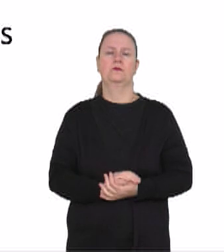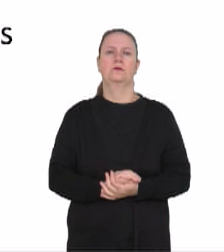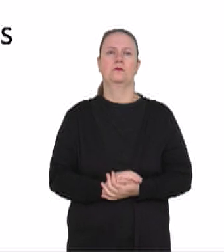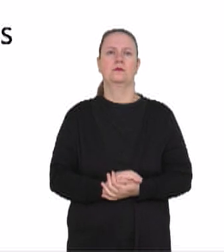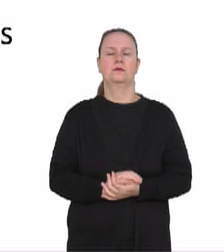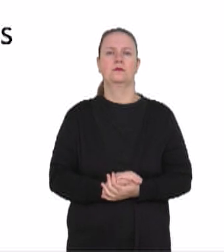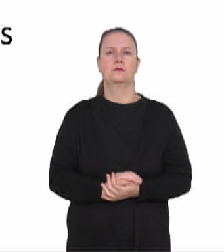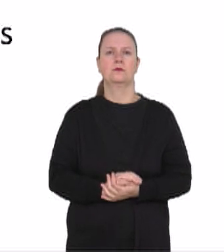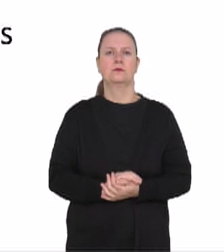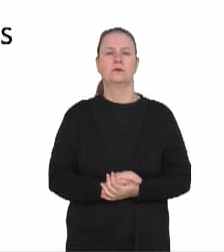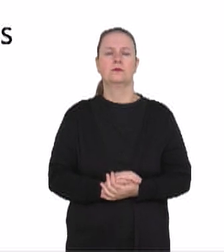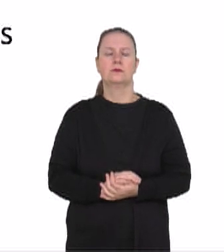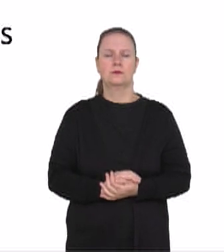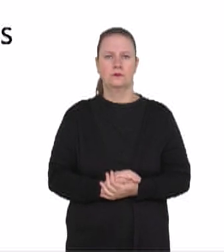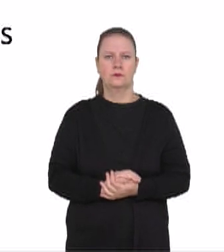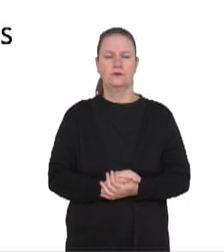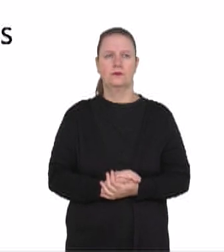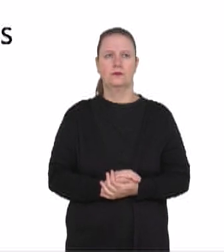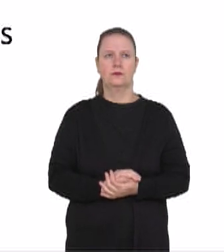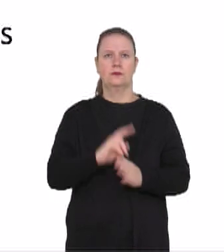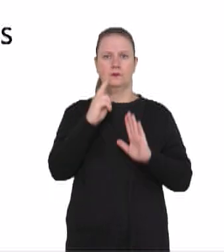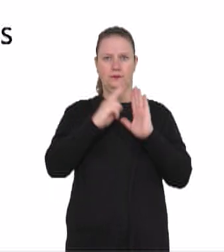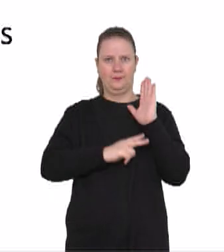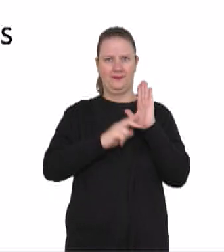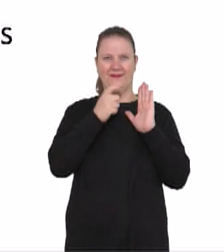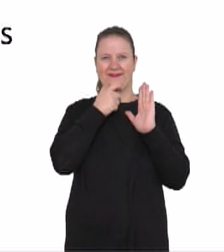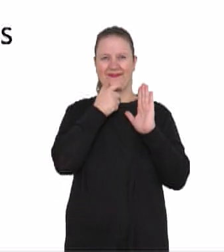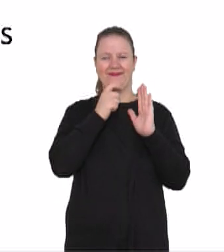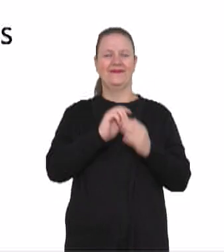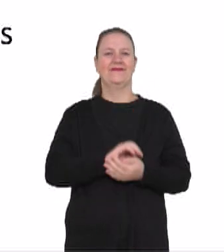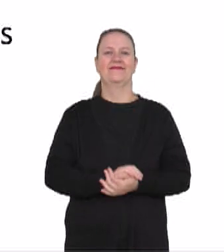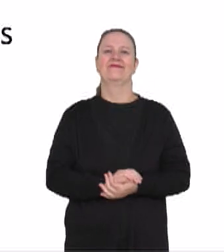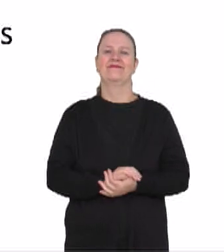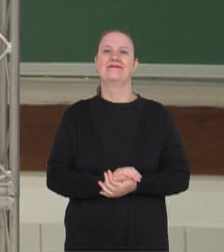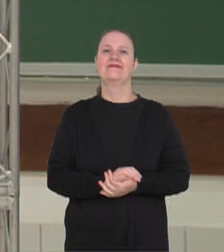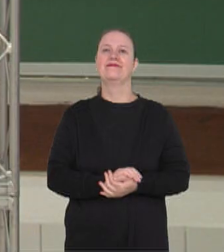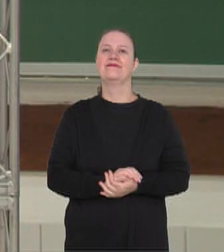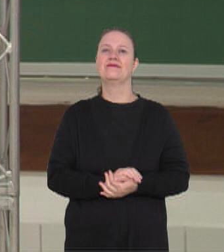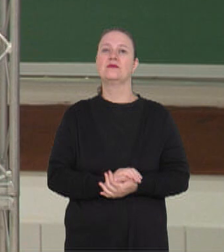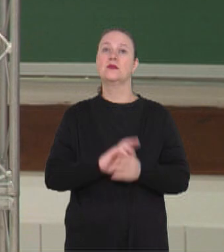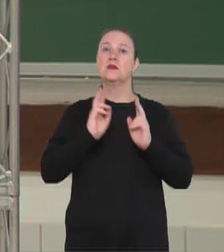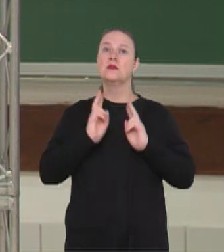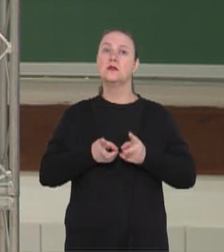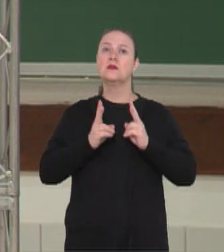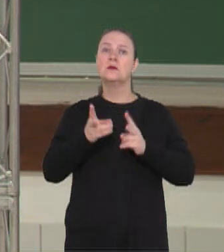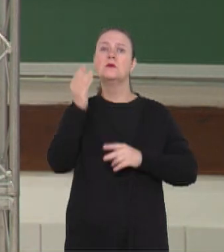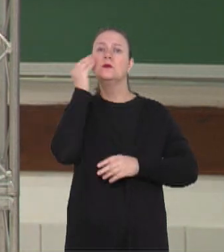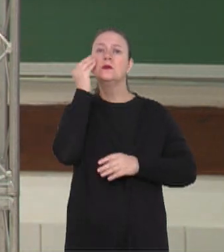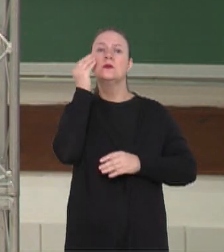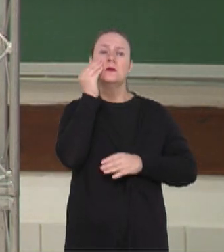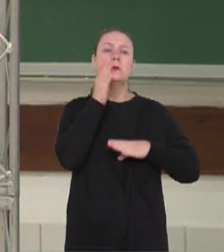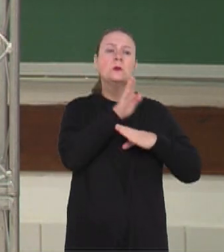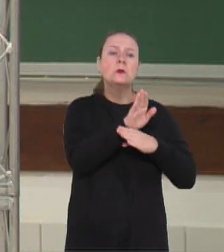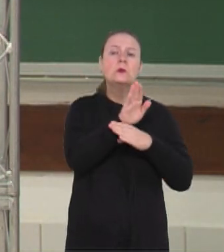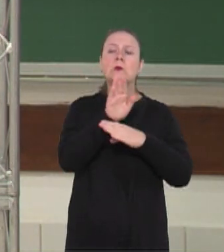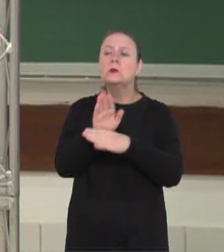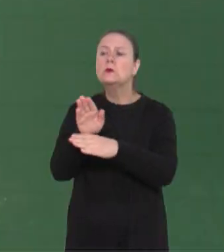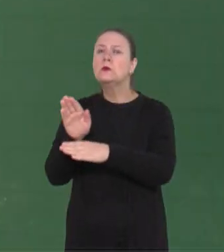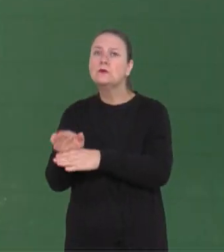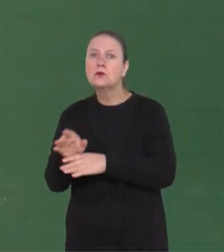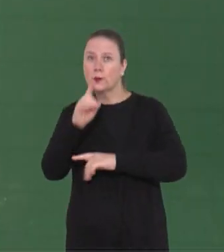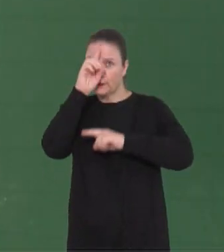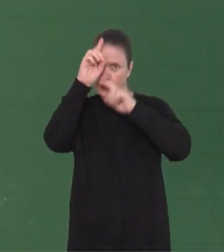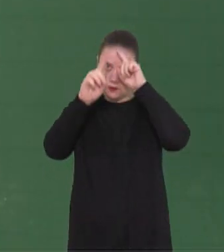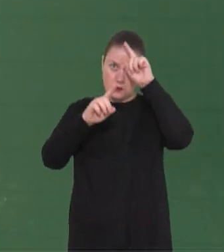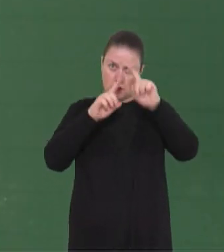is always telling people tips of how to be a more green person. Então, ela sempre tenta ajudar e está sempre dando dicas para